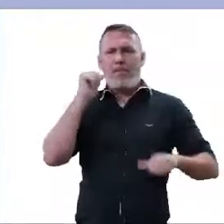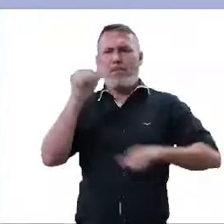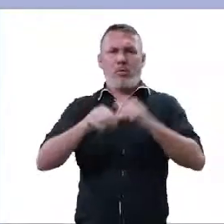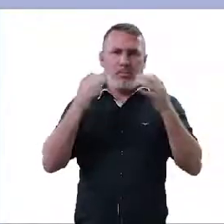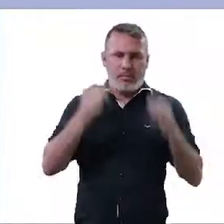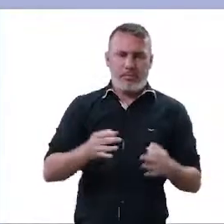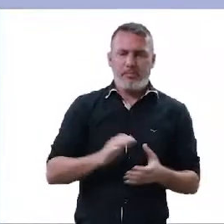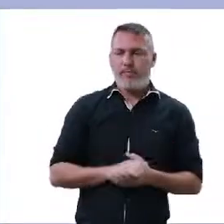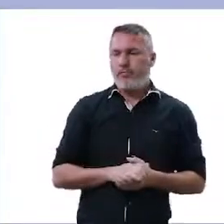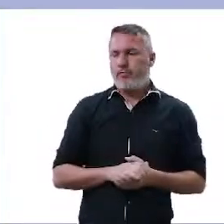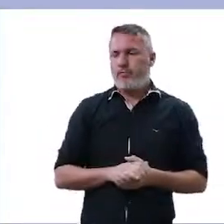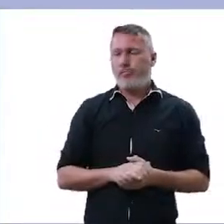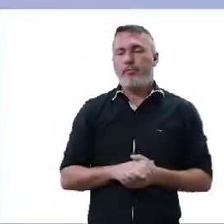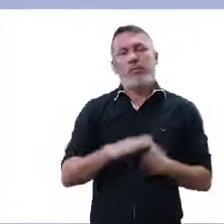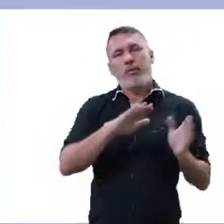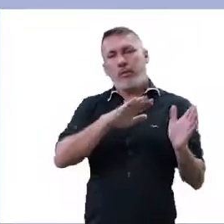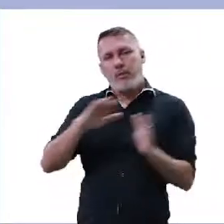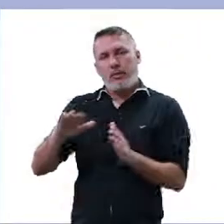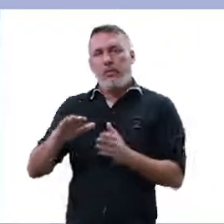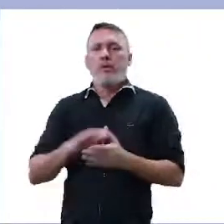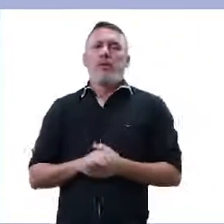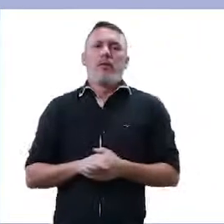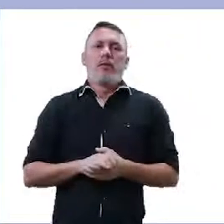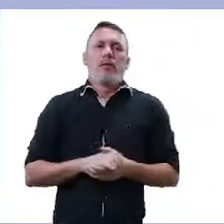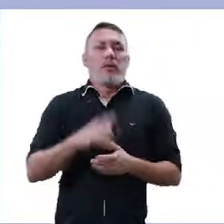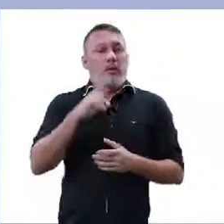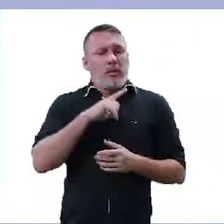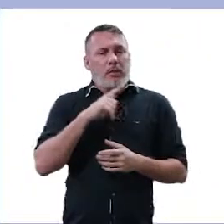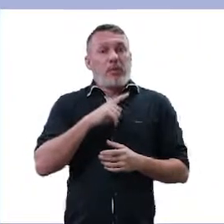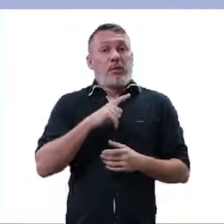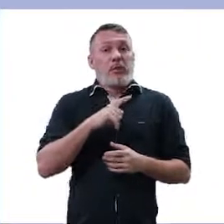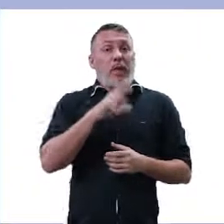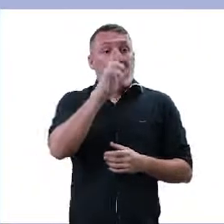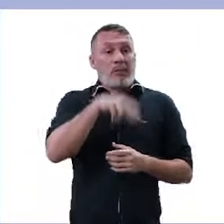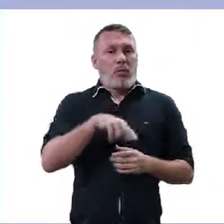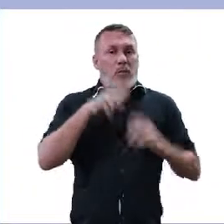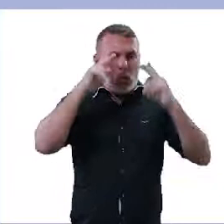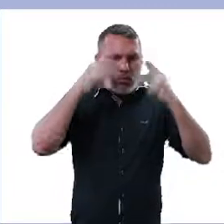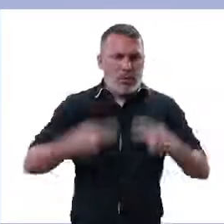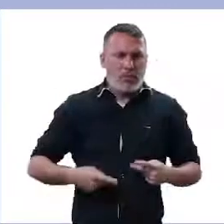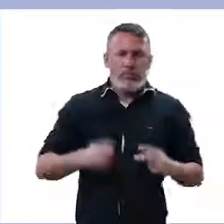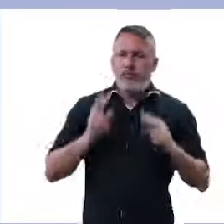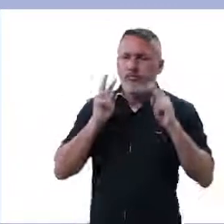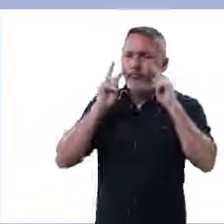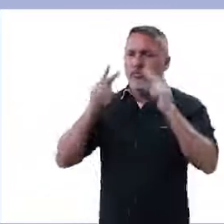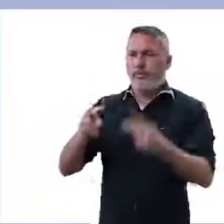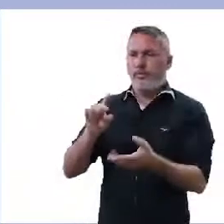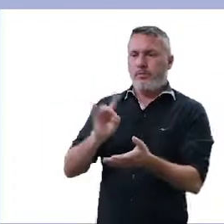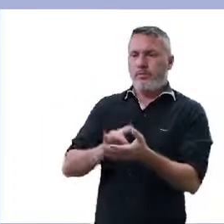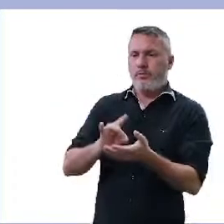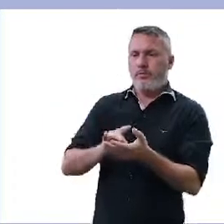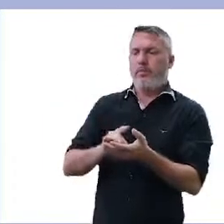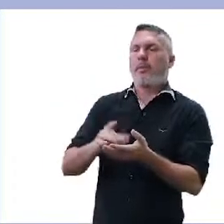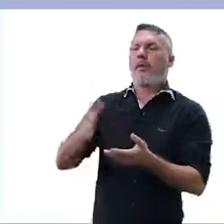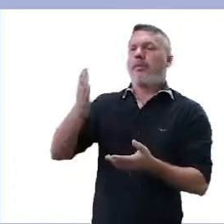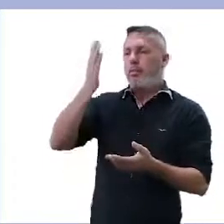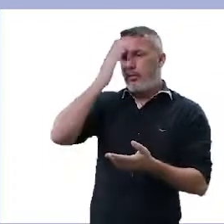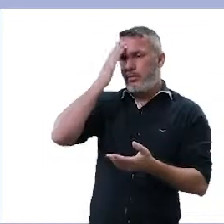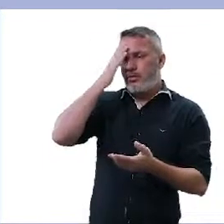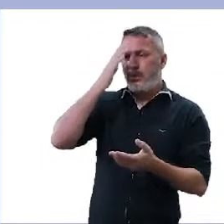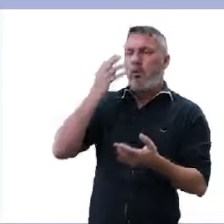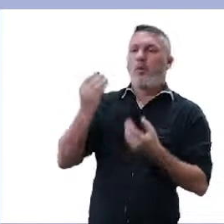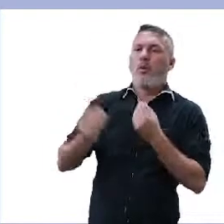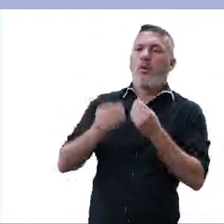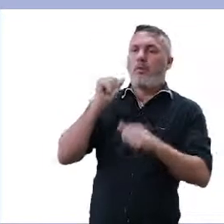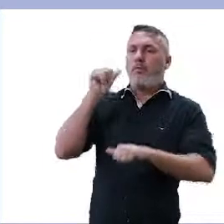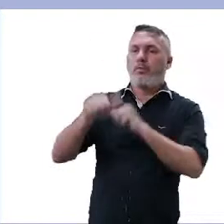no poder dominante absoluto da razão humana em conhecer a realidade e traduzi-la sob a forma de leis que seriam a